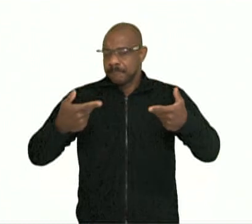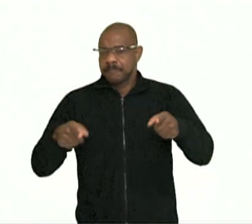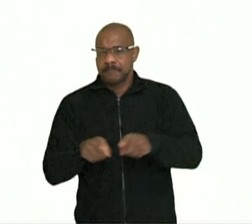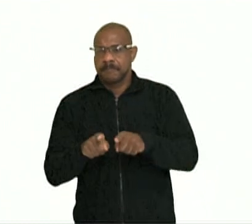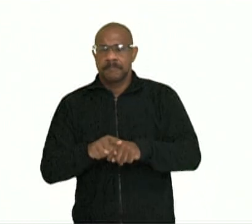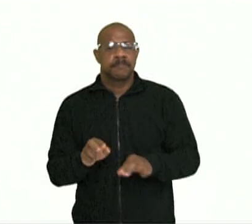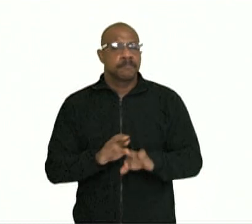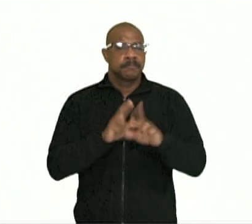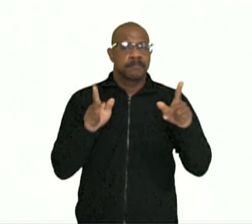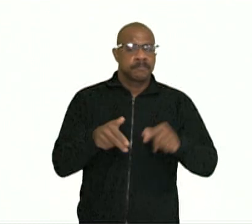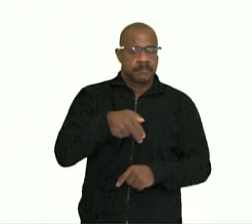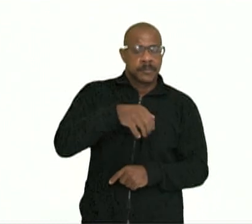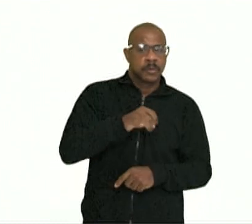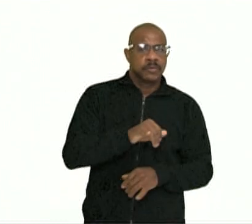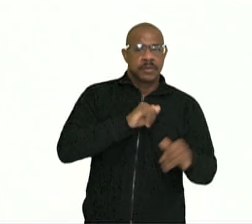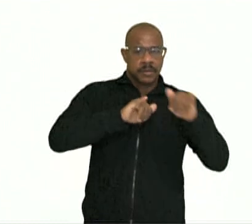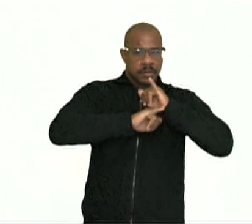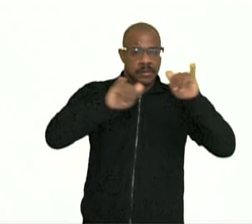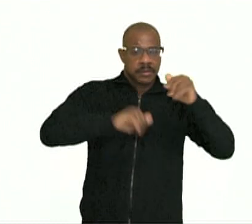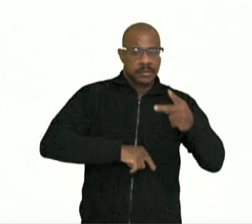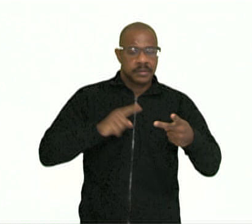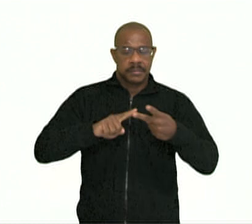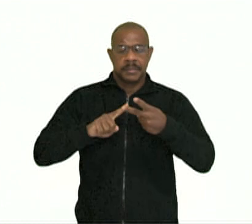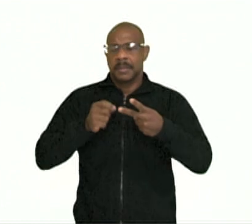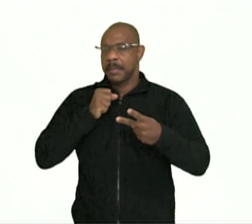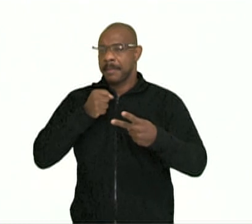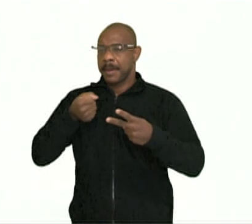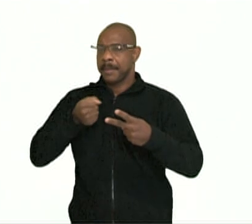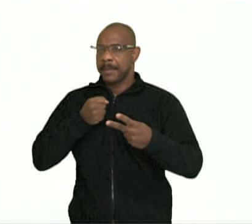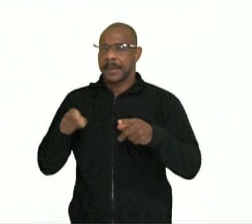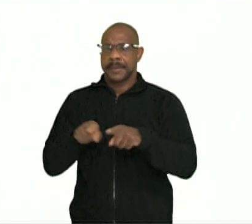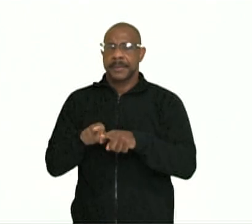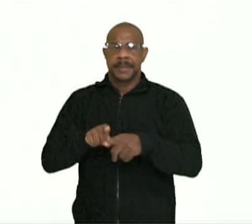diferenciar notícia de reportagem.